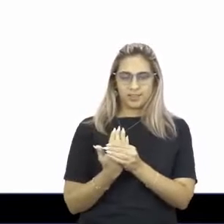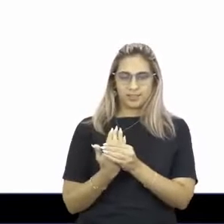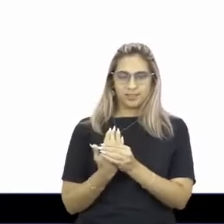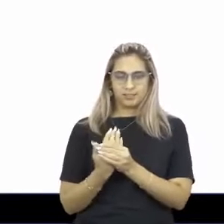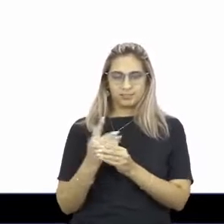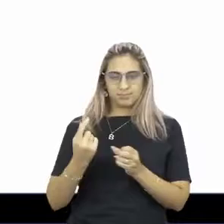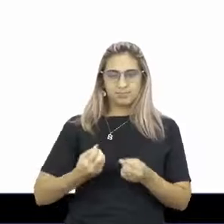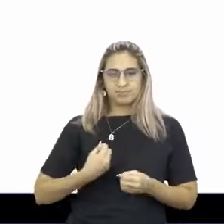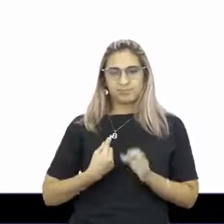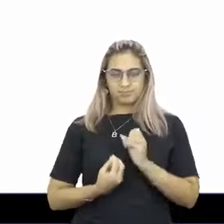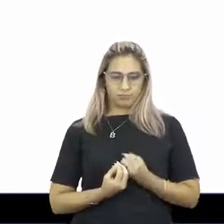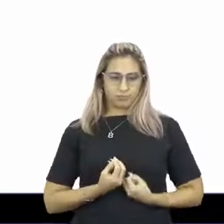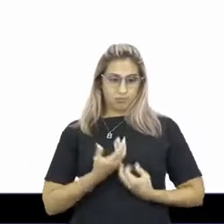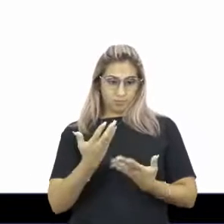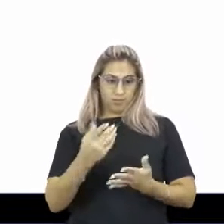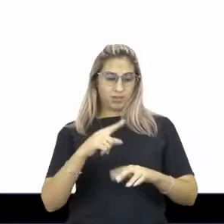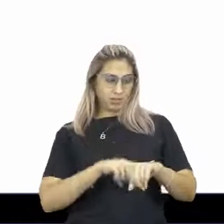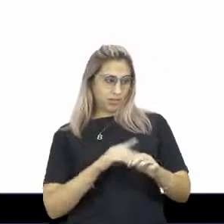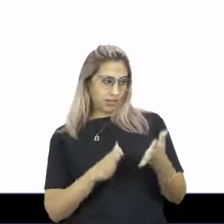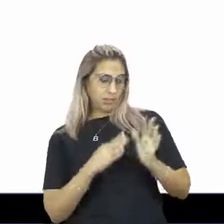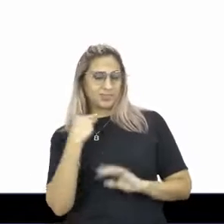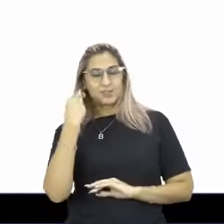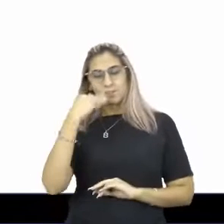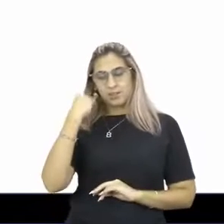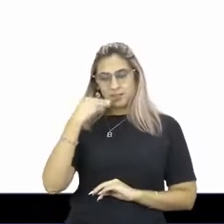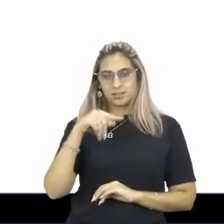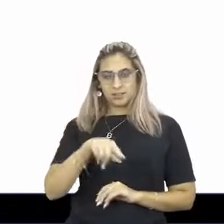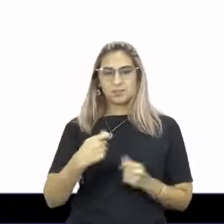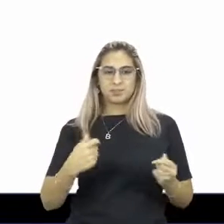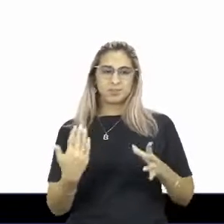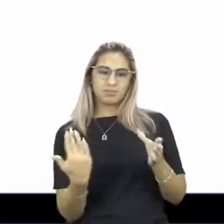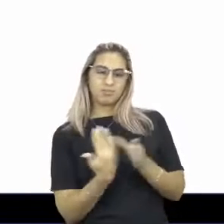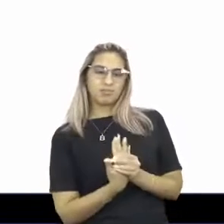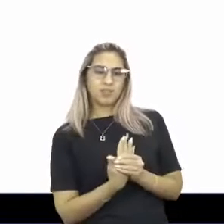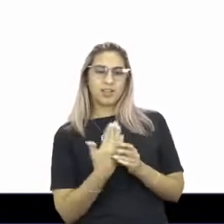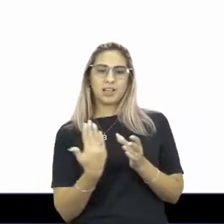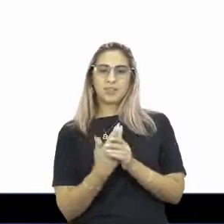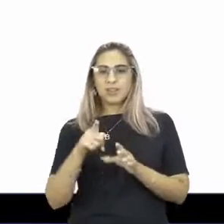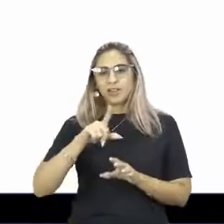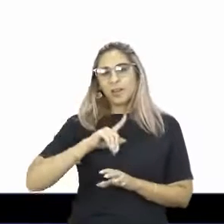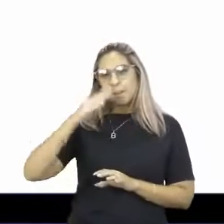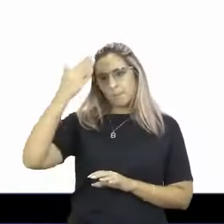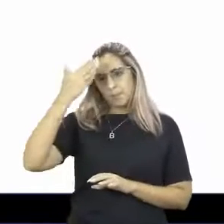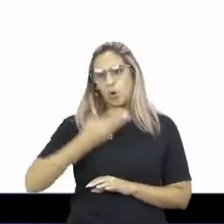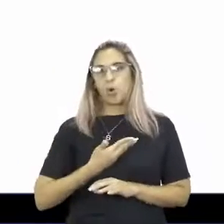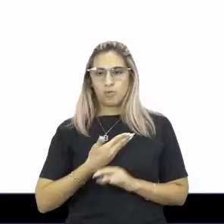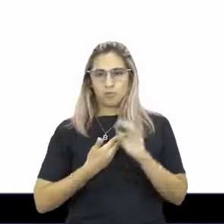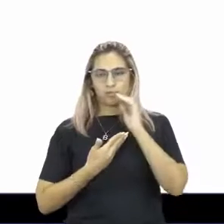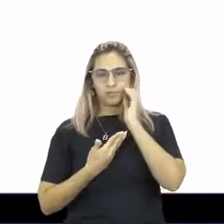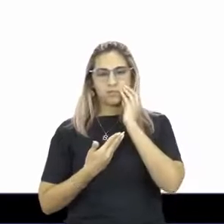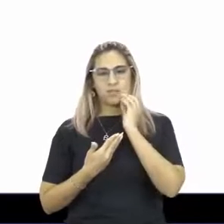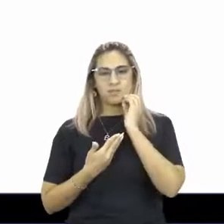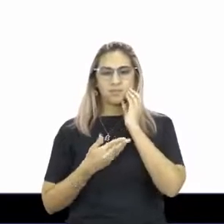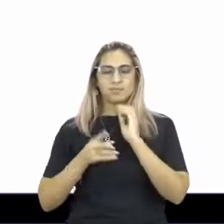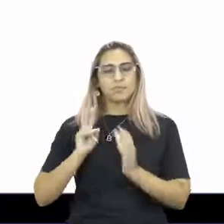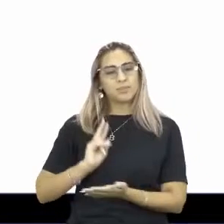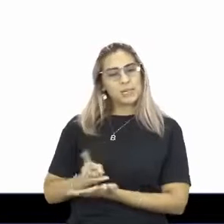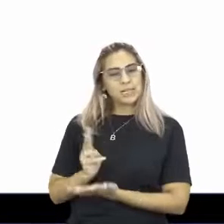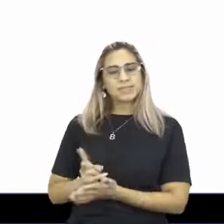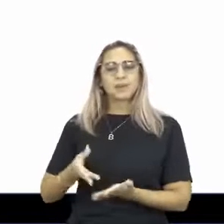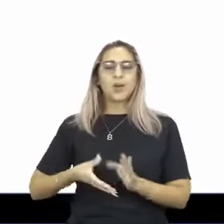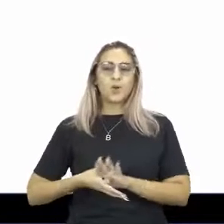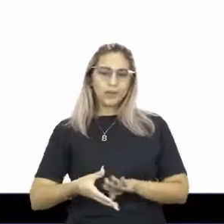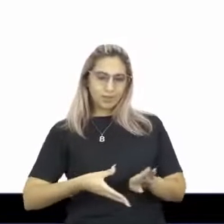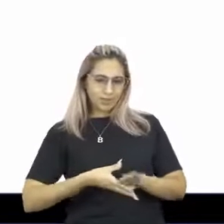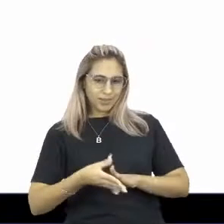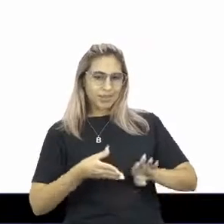tem que informar o tempo de experiência no magistério e ele tem que anexar o arquivo que comprove. Vai seguir a mesma